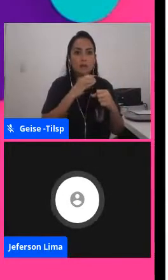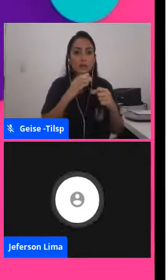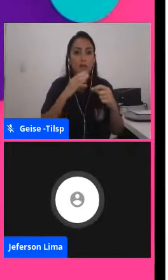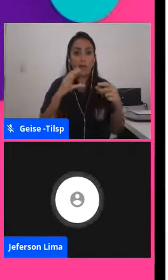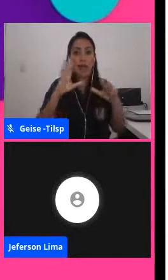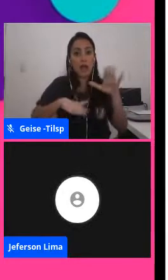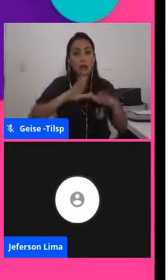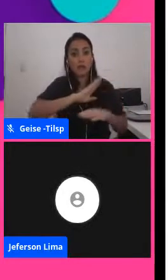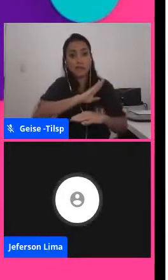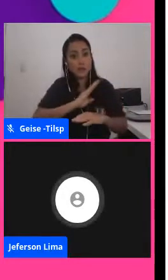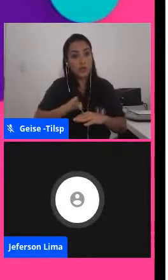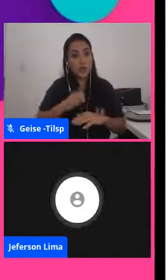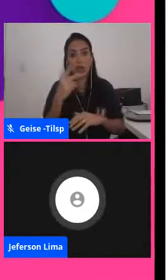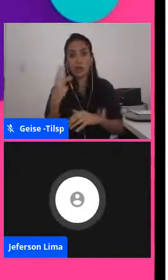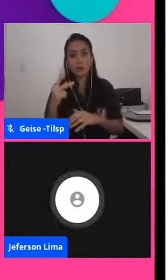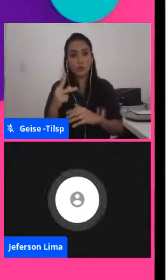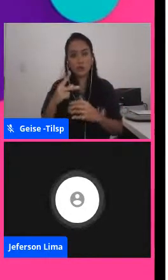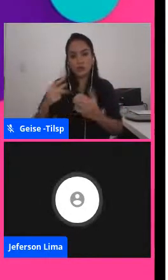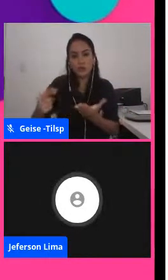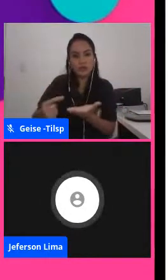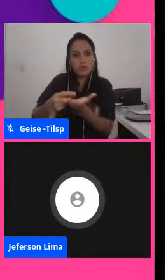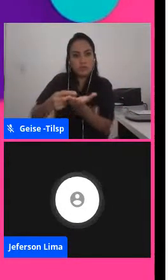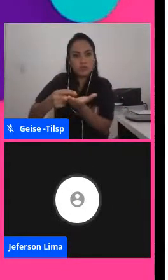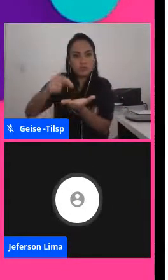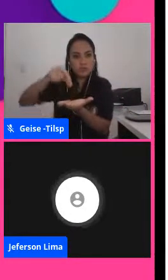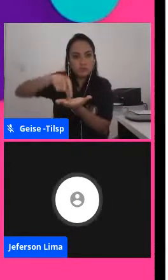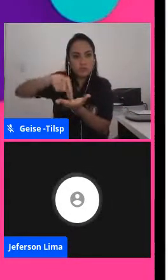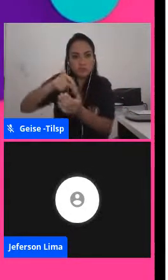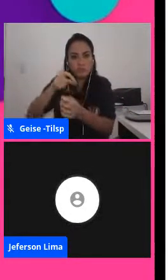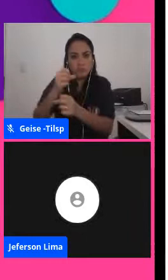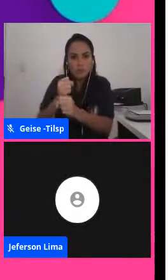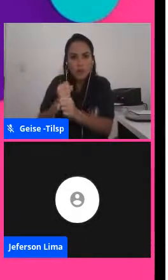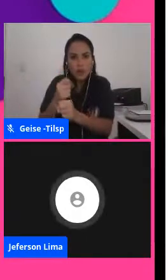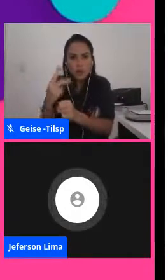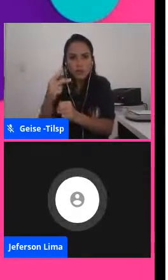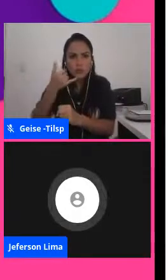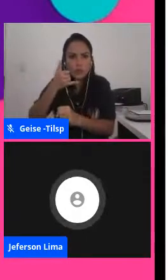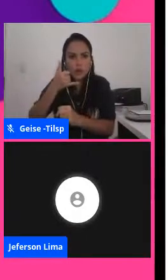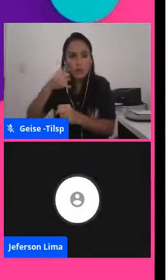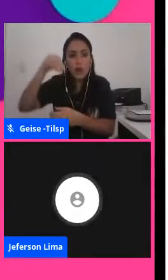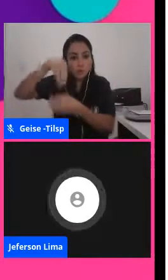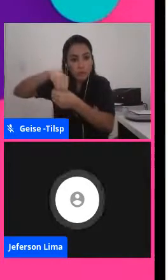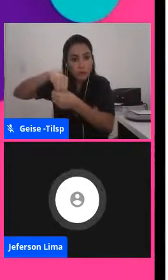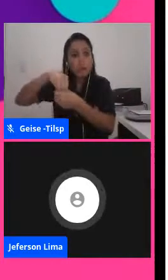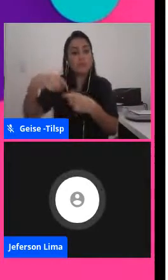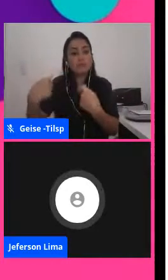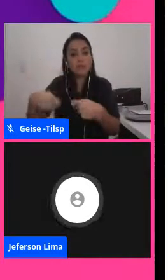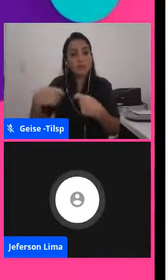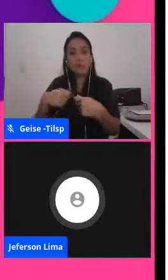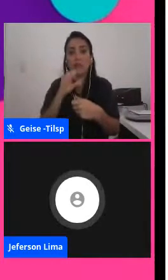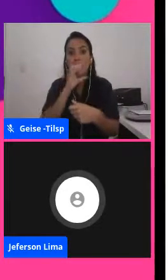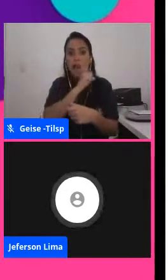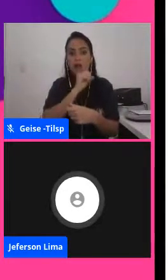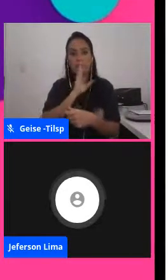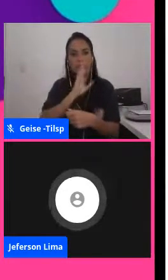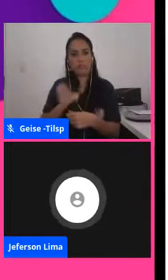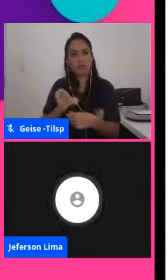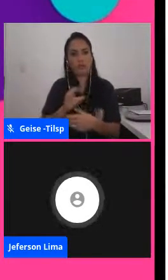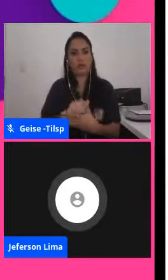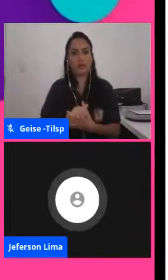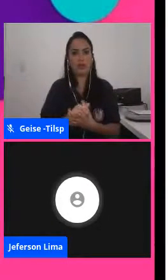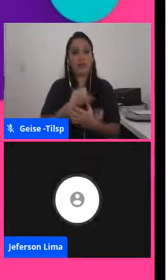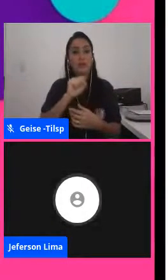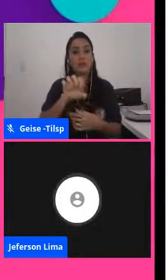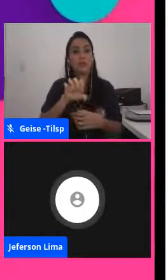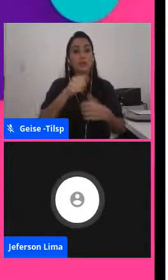com o processador do seu celular, para passar as informações aí, né, de onde a pessoa tocou em cada momento. E se a gente expandir um pouquinho mais aí esse nosso leque